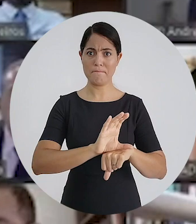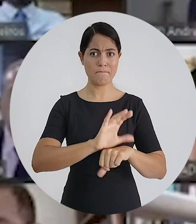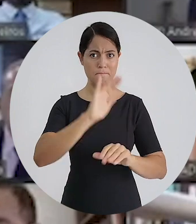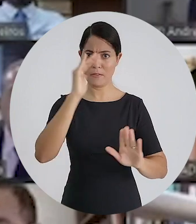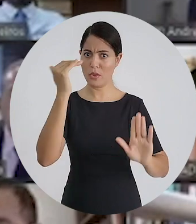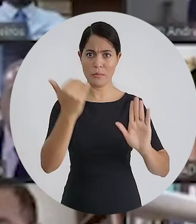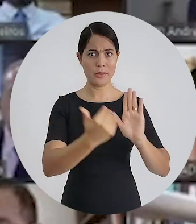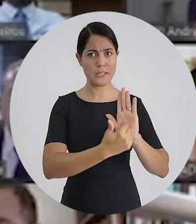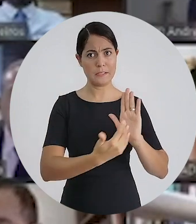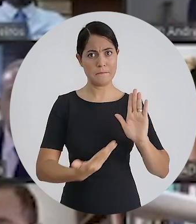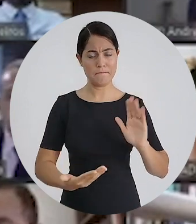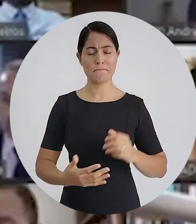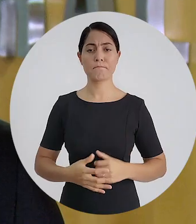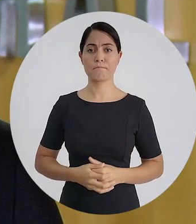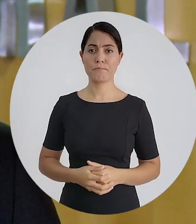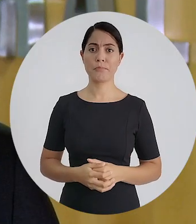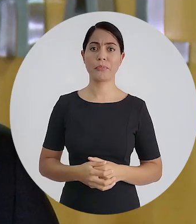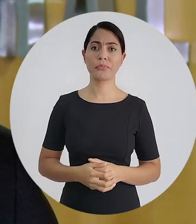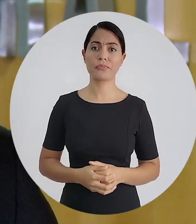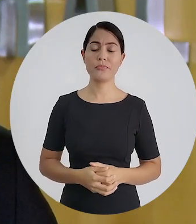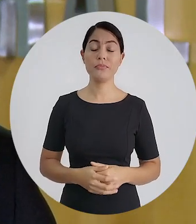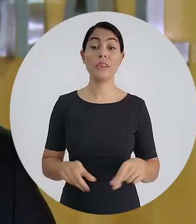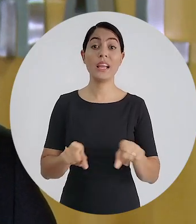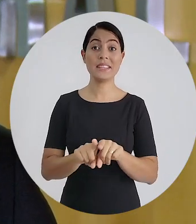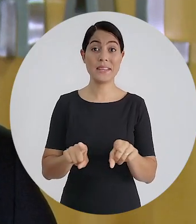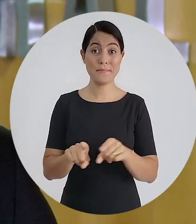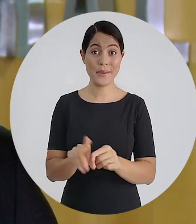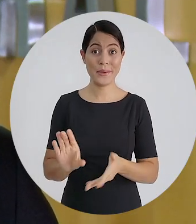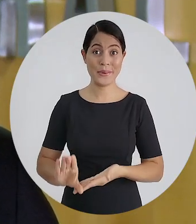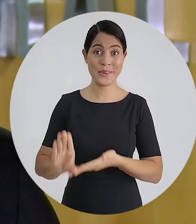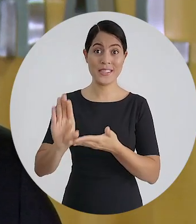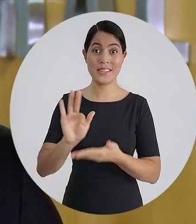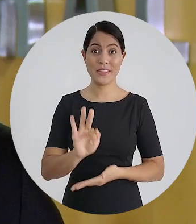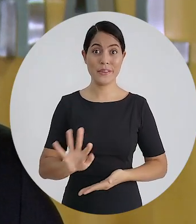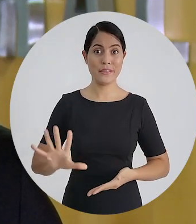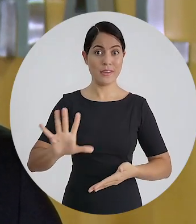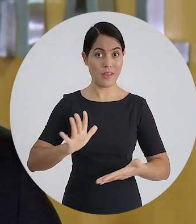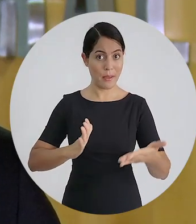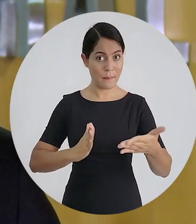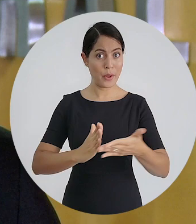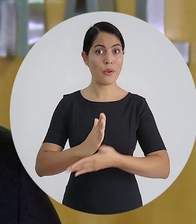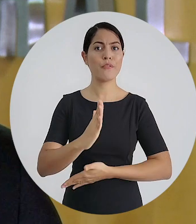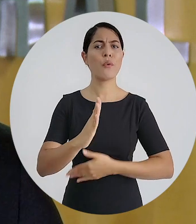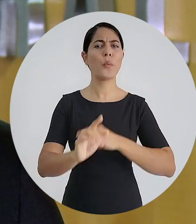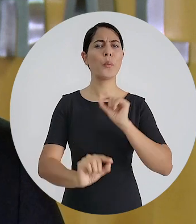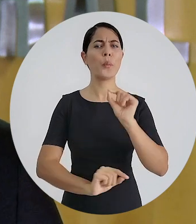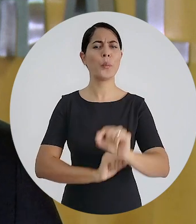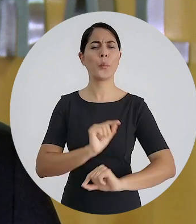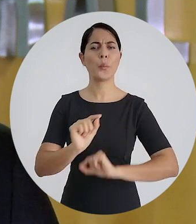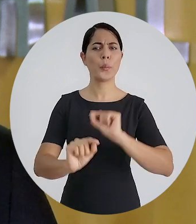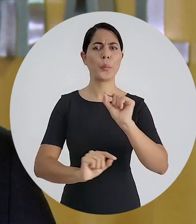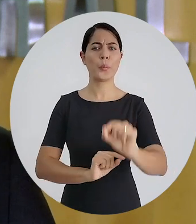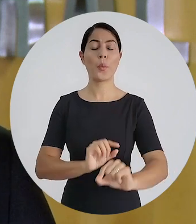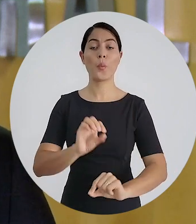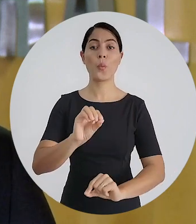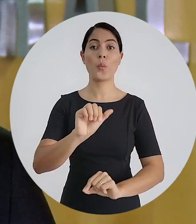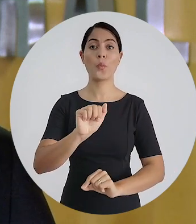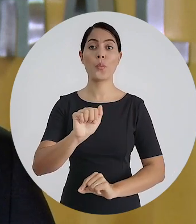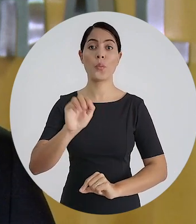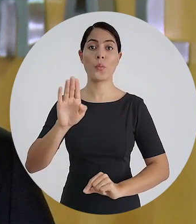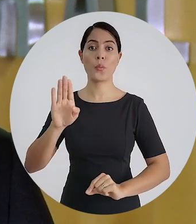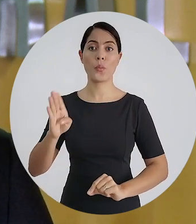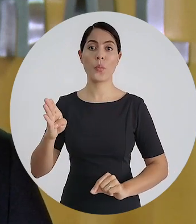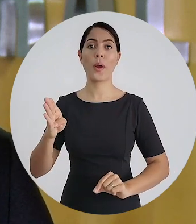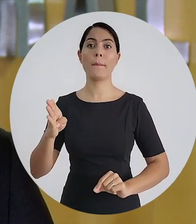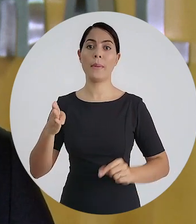preceito normativo que lhe dá guarida. Em outra decisão, o Conselho aprovou também de forma unânime a proposta de ingresso da